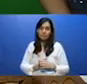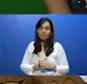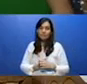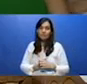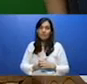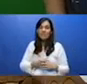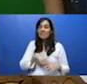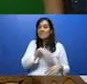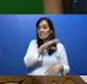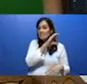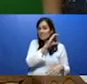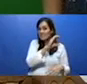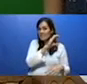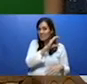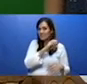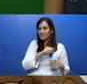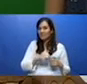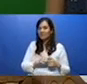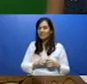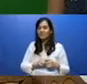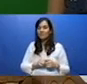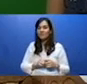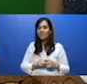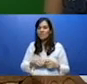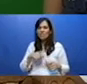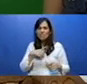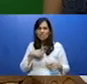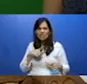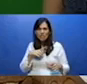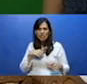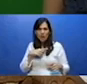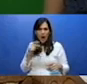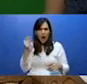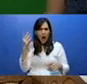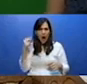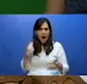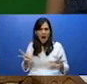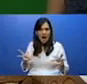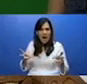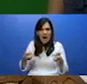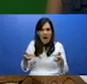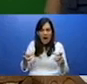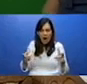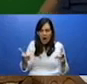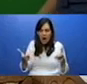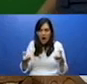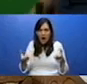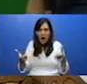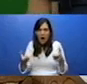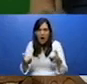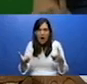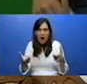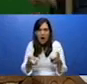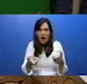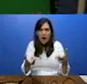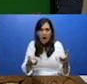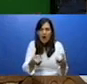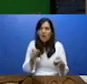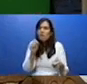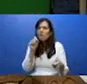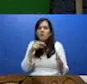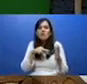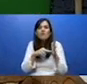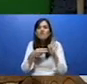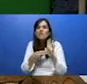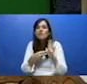letrinha C. Este animal possuía grandes garras em formato de ganchos nos polegares. O que